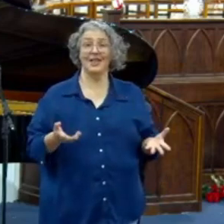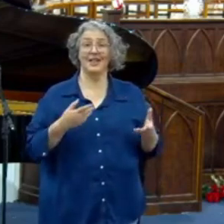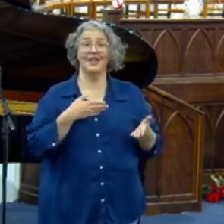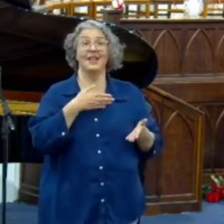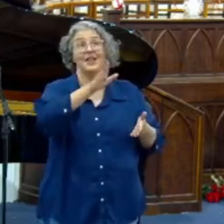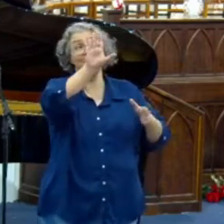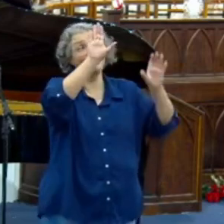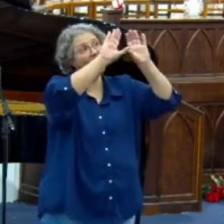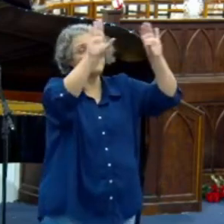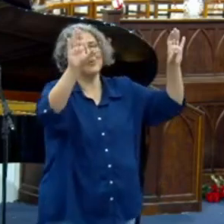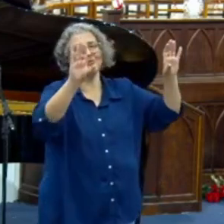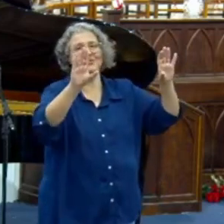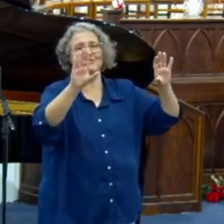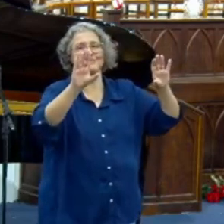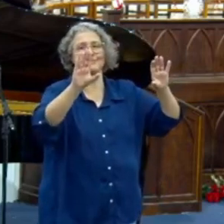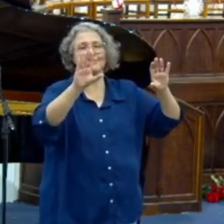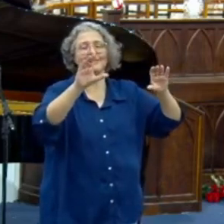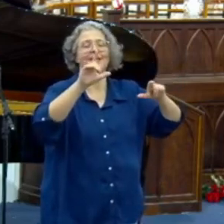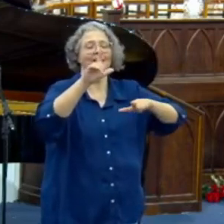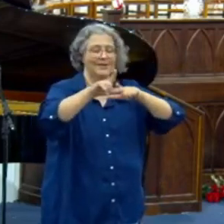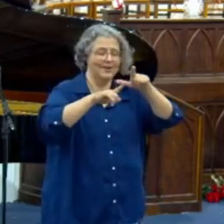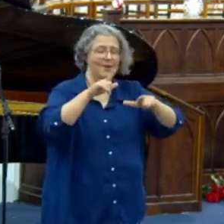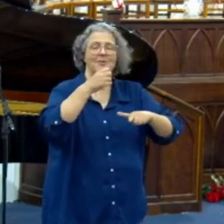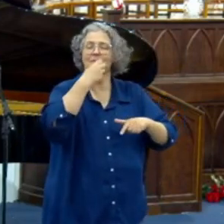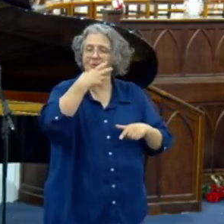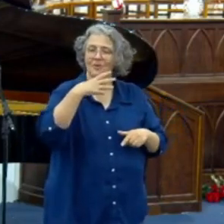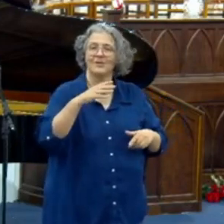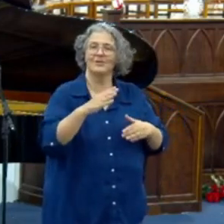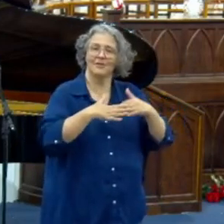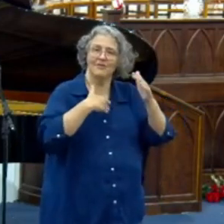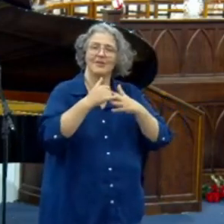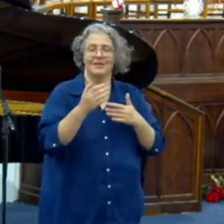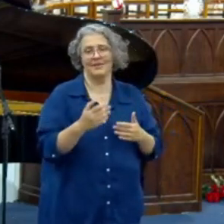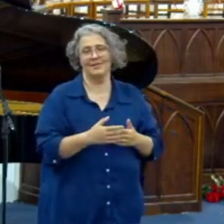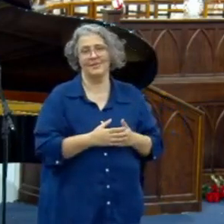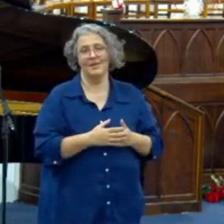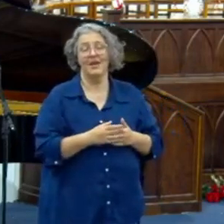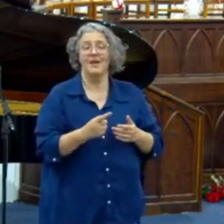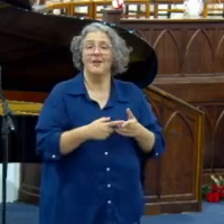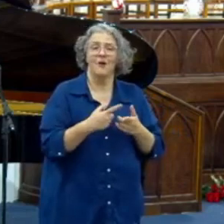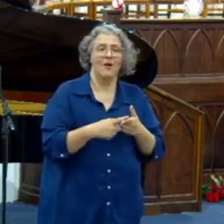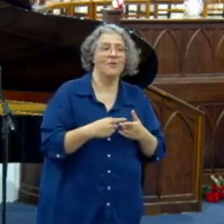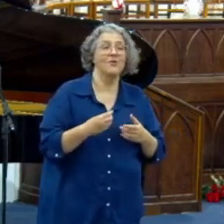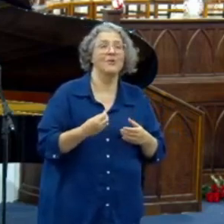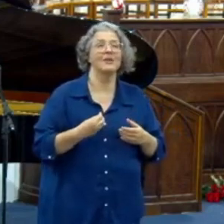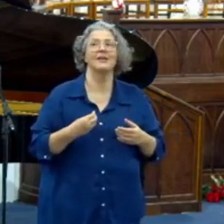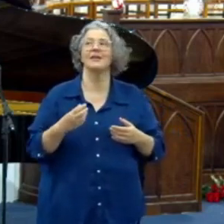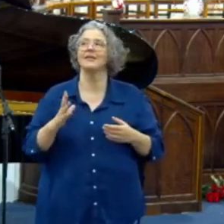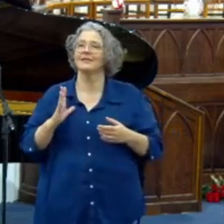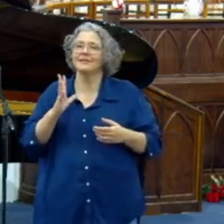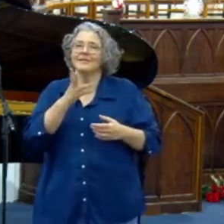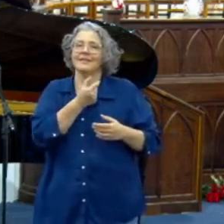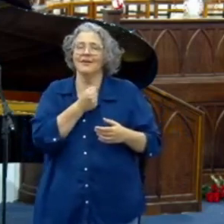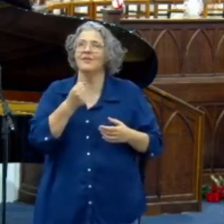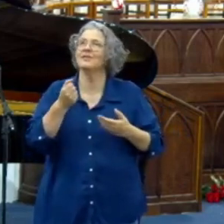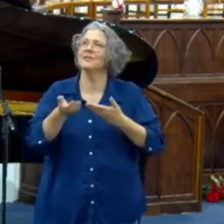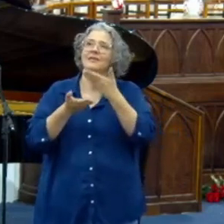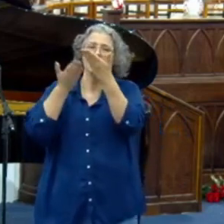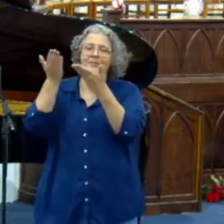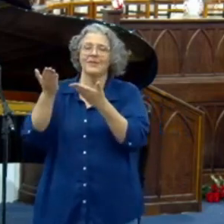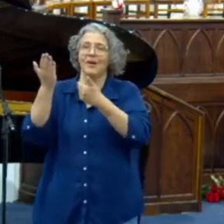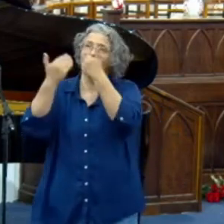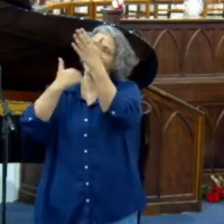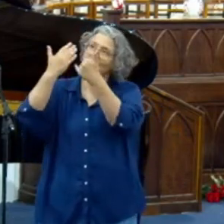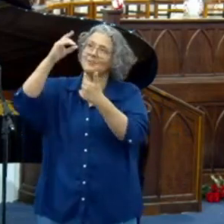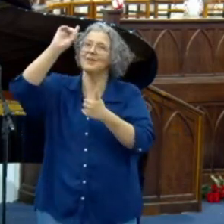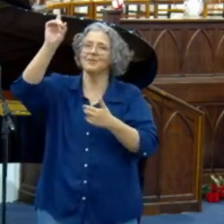o número, a quantidade de obras boas que praticamos porque fomos salvos. Quando Jonathan Edwards, falando sobre essa